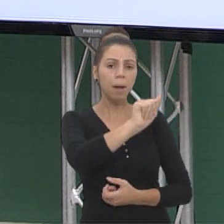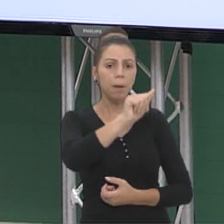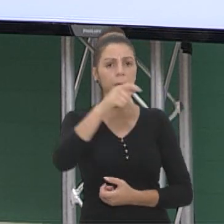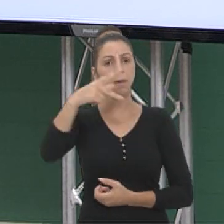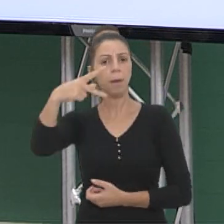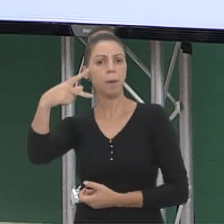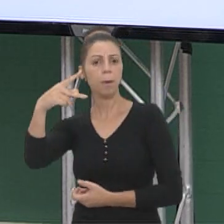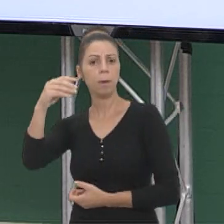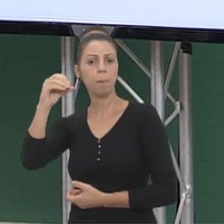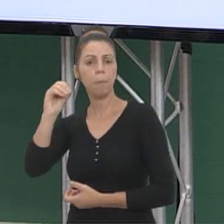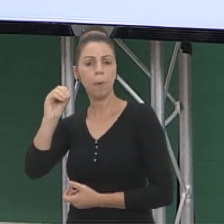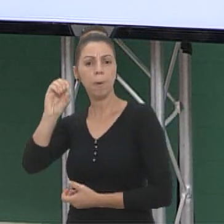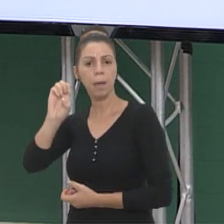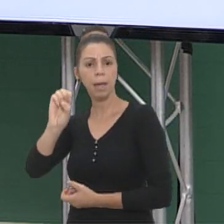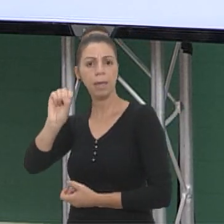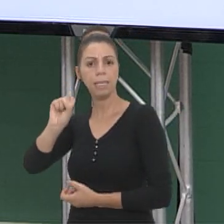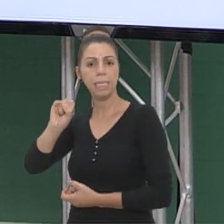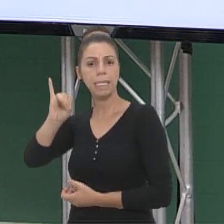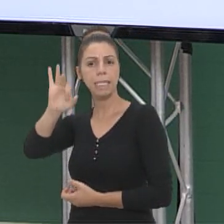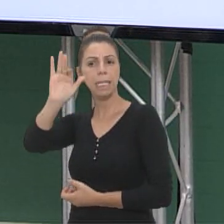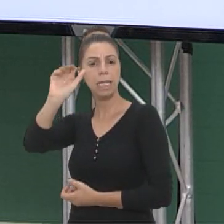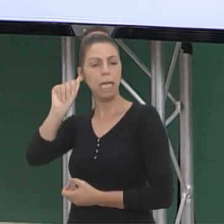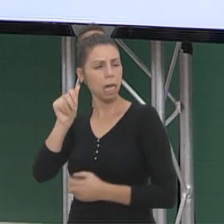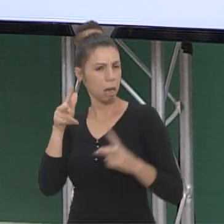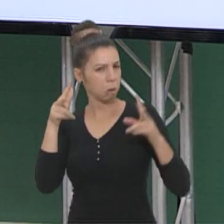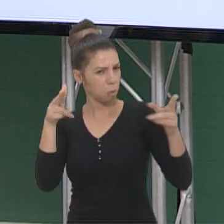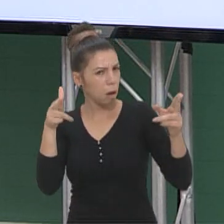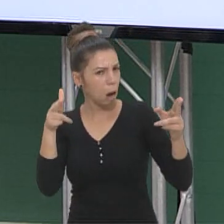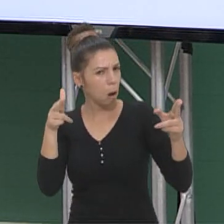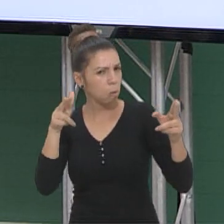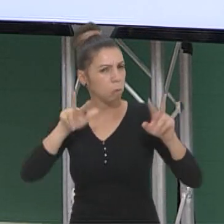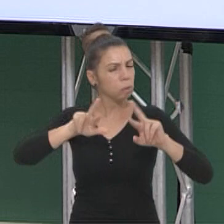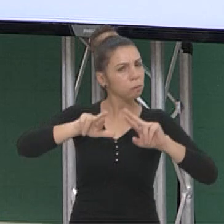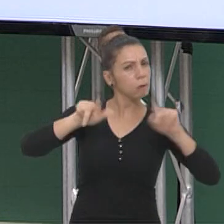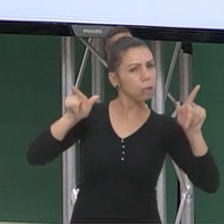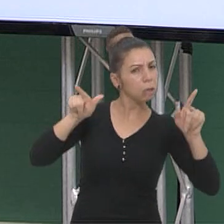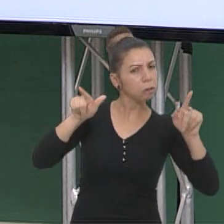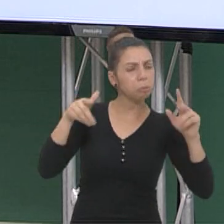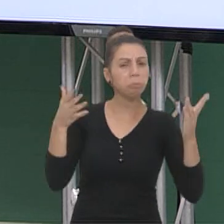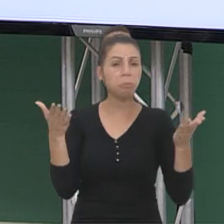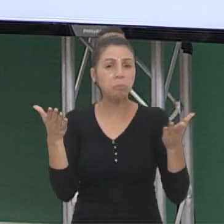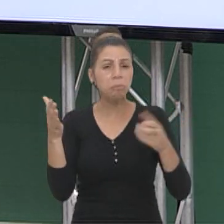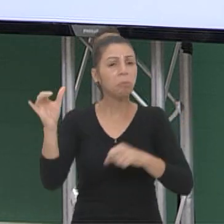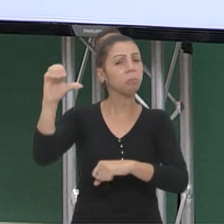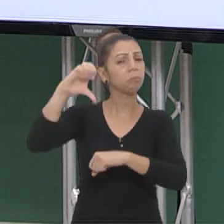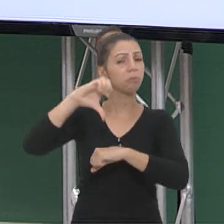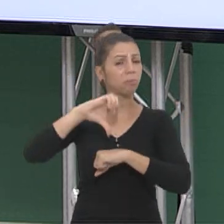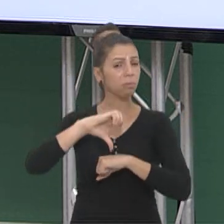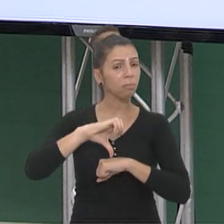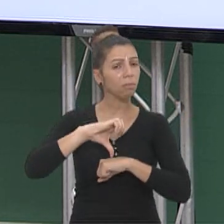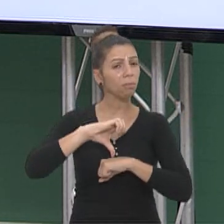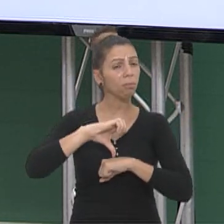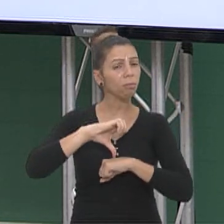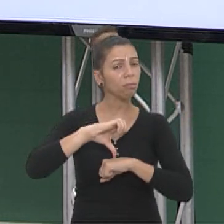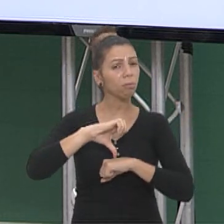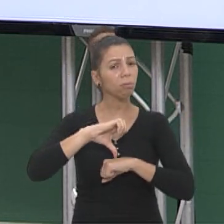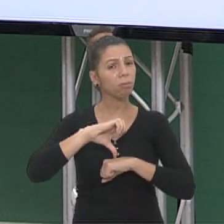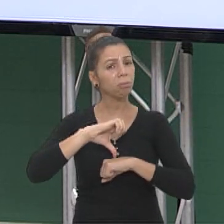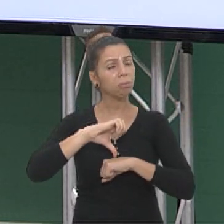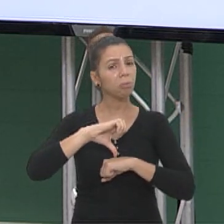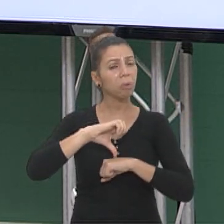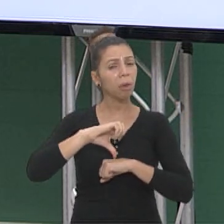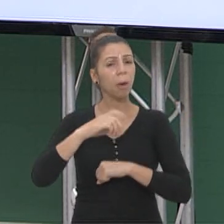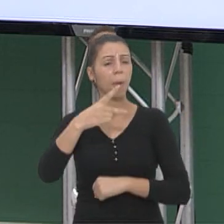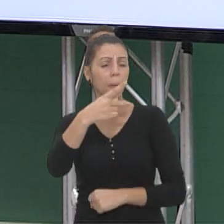diferentes? Então, uns minutinhos para que vocês possam pensar a relação e trazer uma possível definição. O que é poema? O que é um